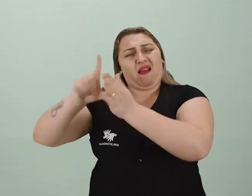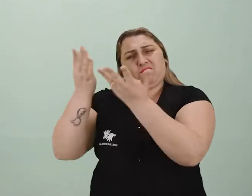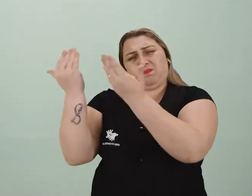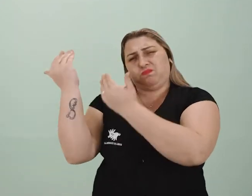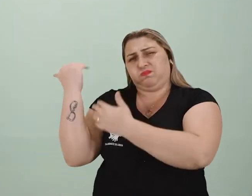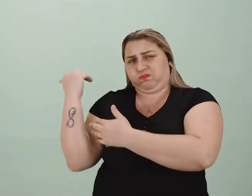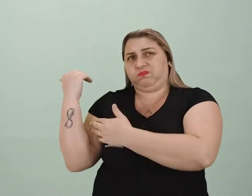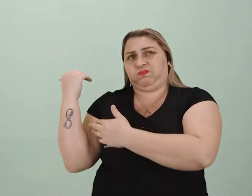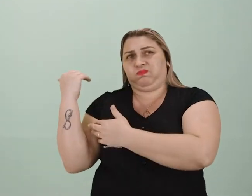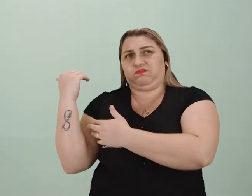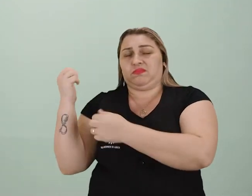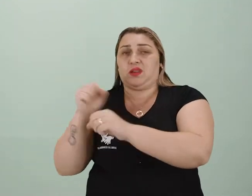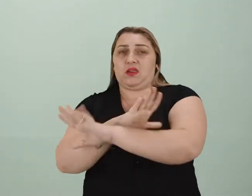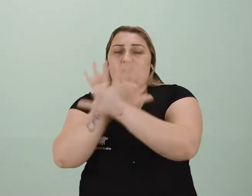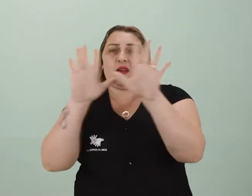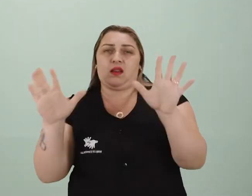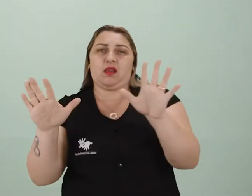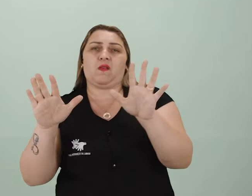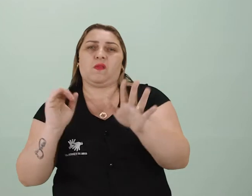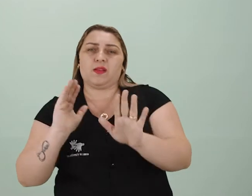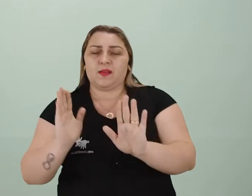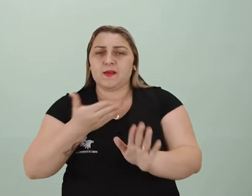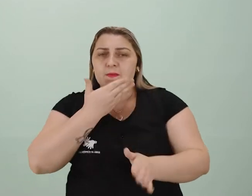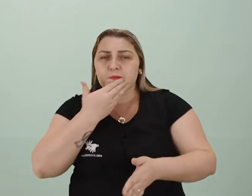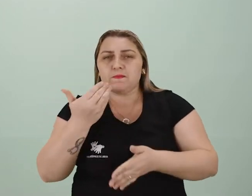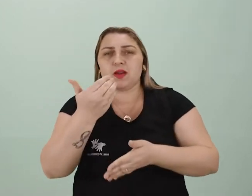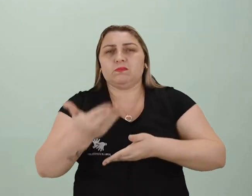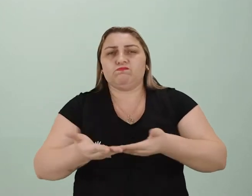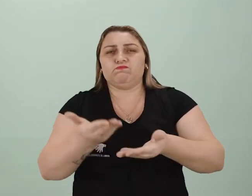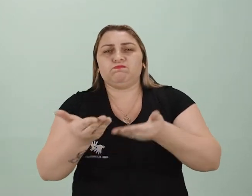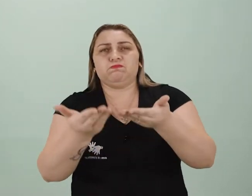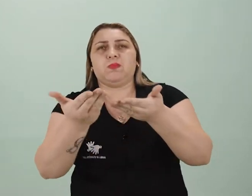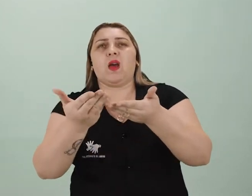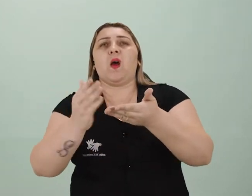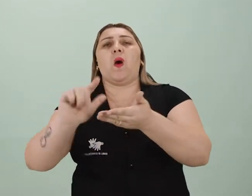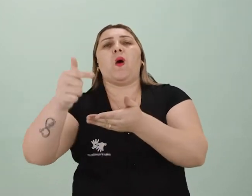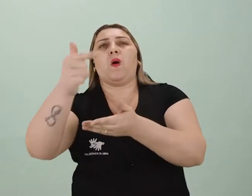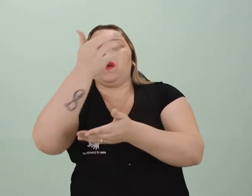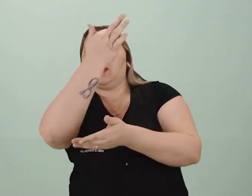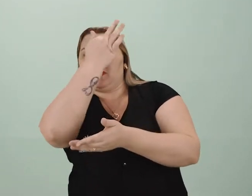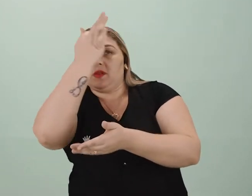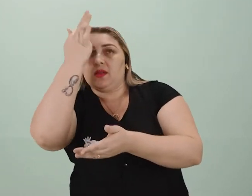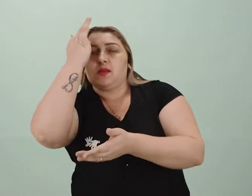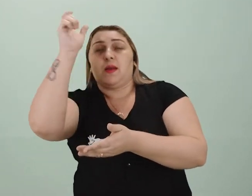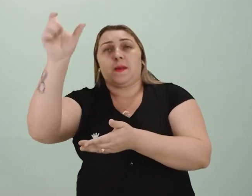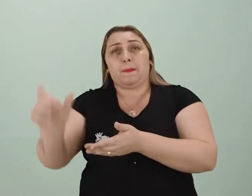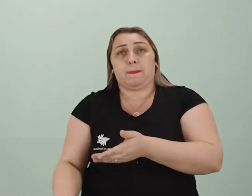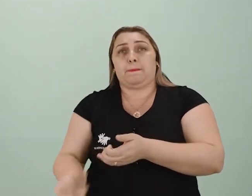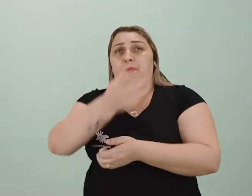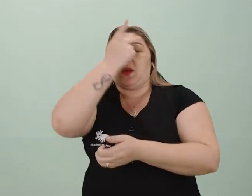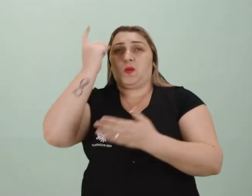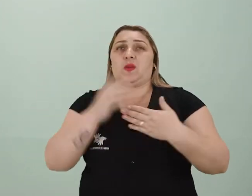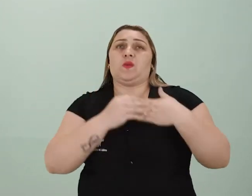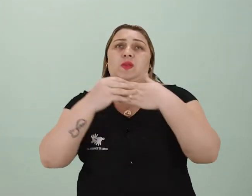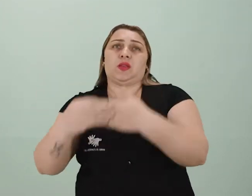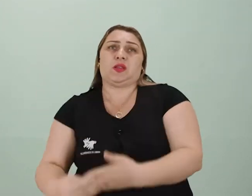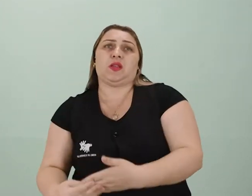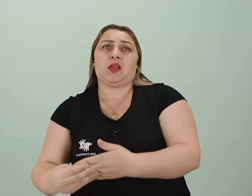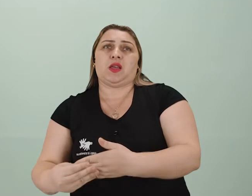antes disso. E, claro, vai sendo aprimorados. Outros filósofos, outras pessoas que trouxeram, nós temos